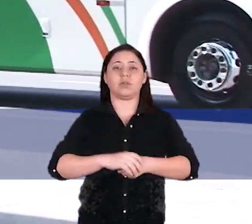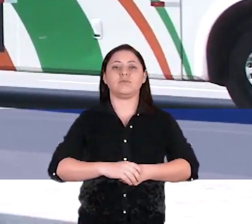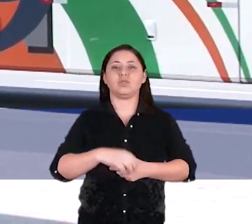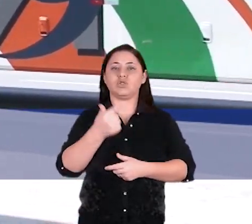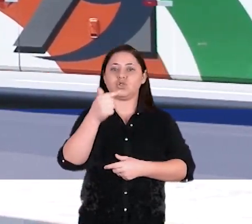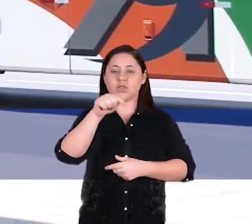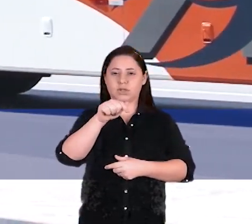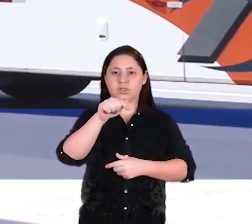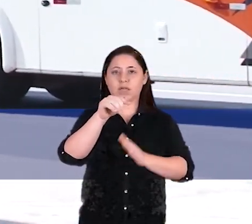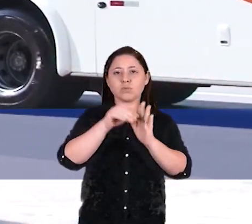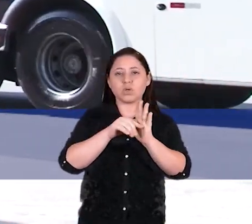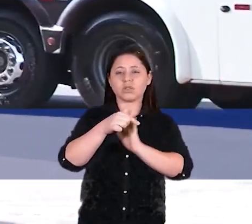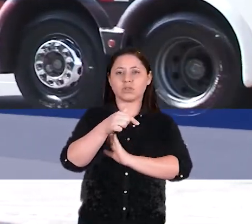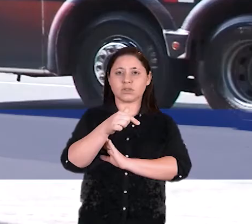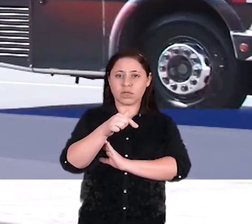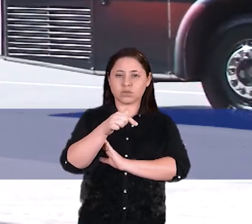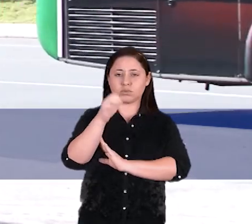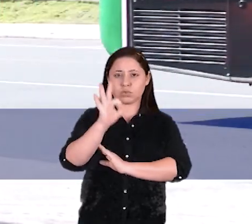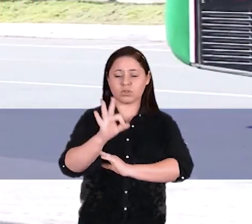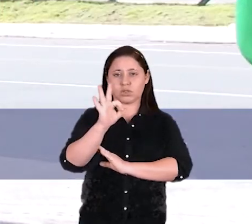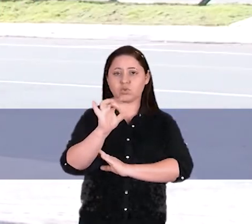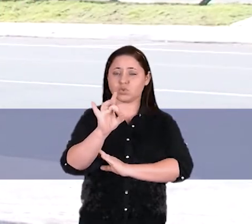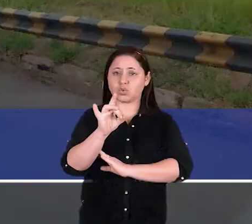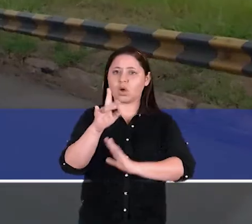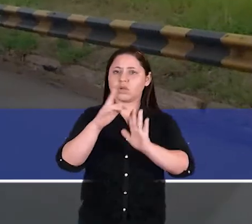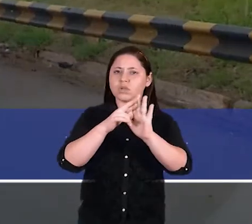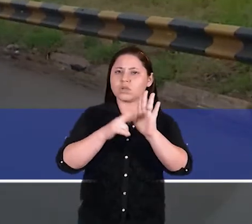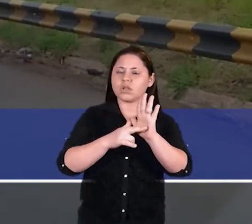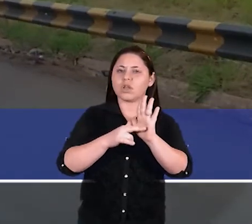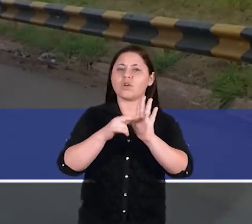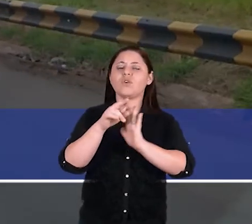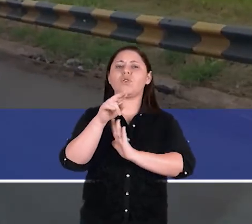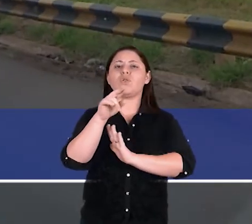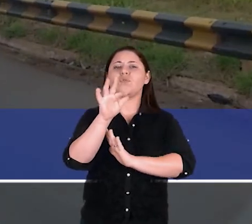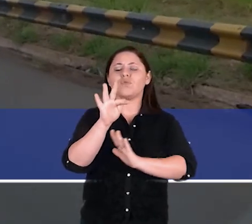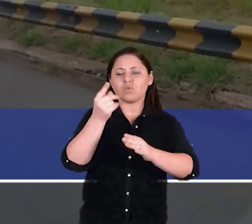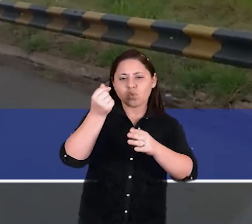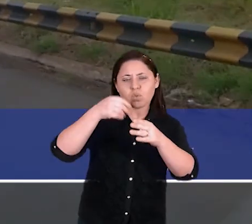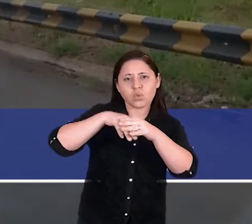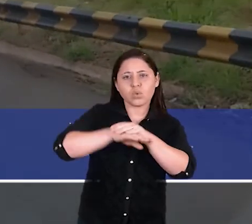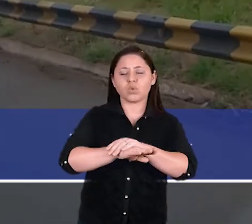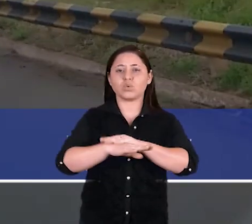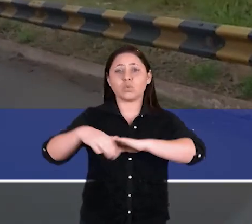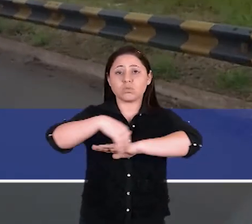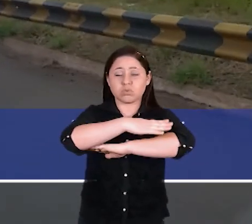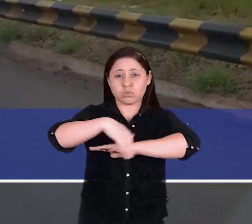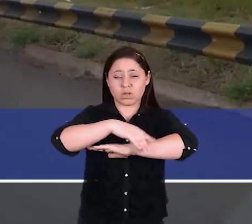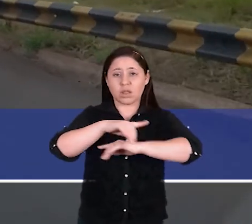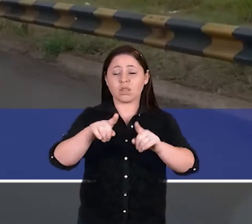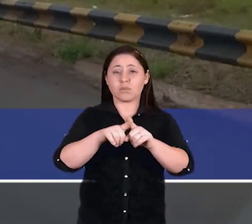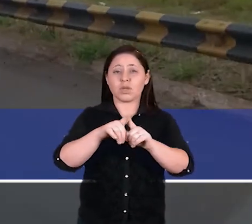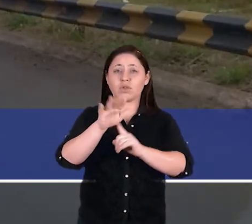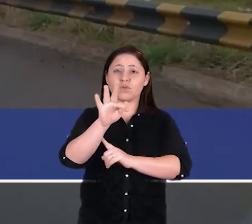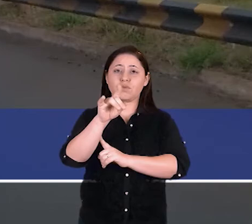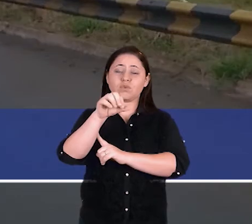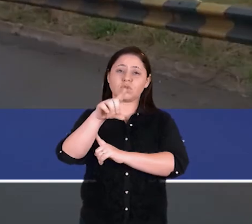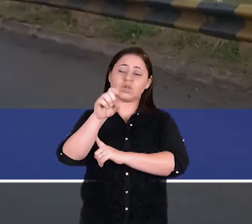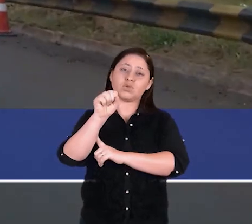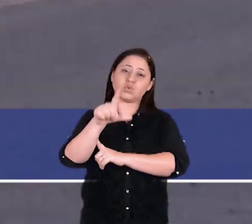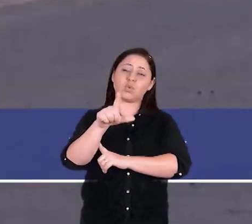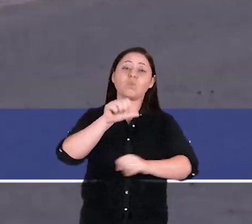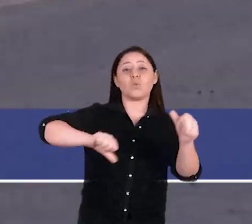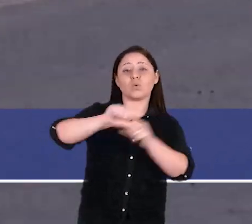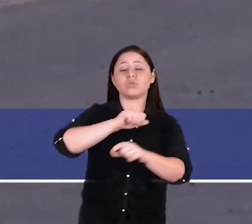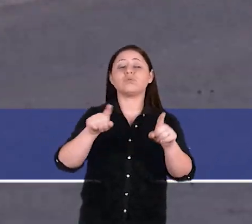as passagens, de 17% para 7%, enquanto as regras do Fundo de Desenvolvimento do Sistema Rodoviário, o